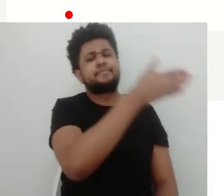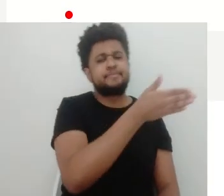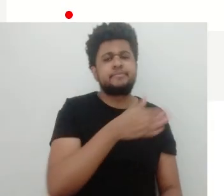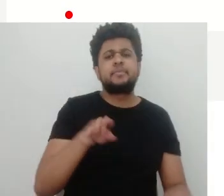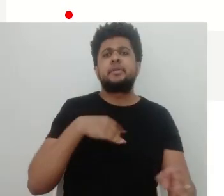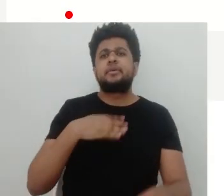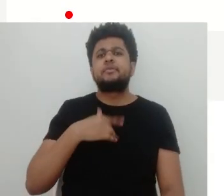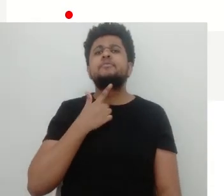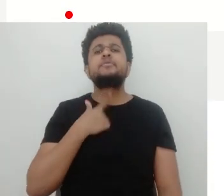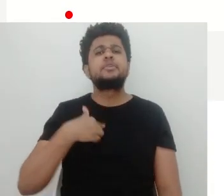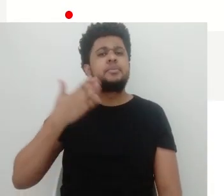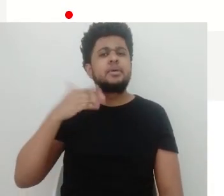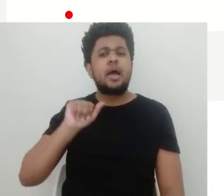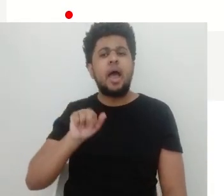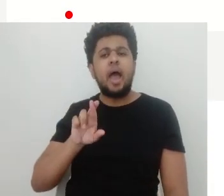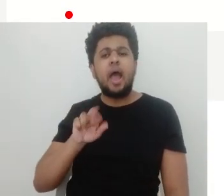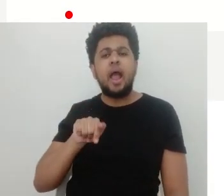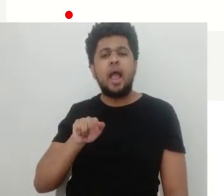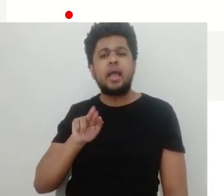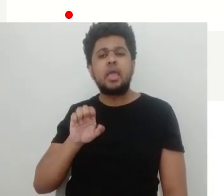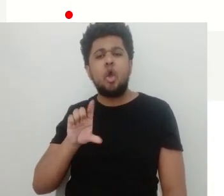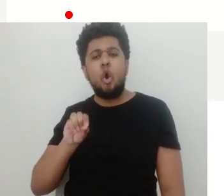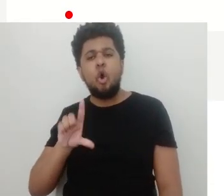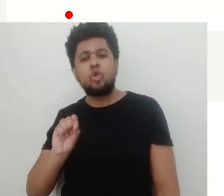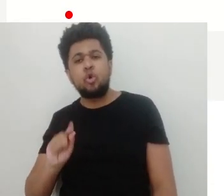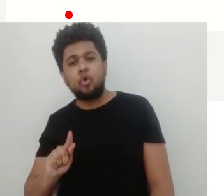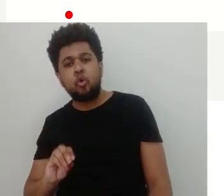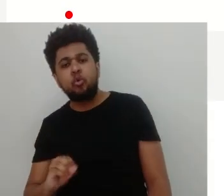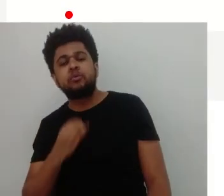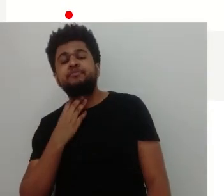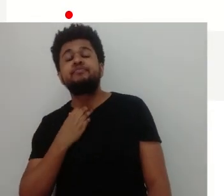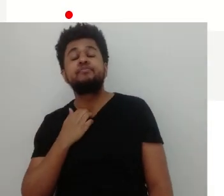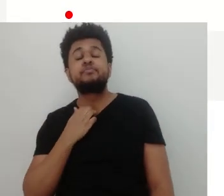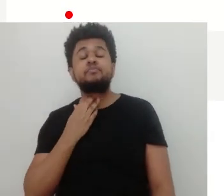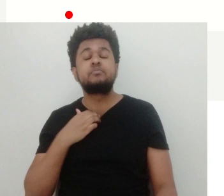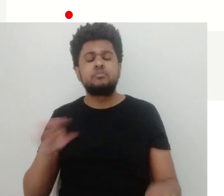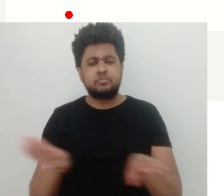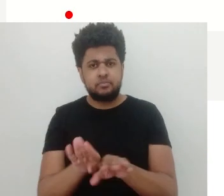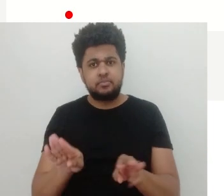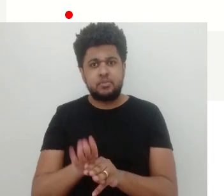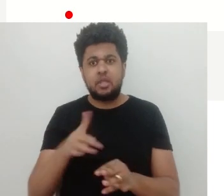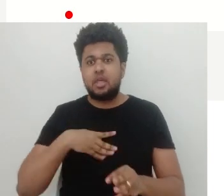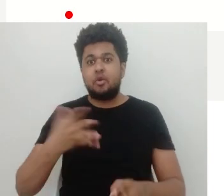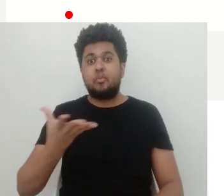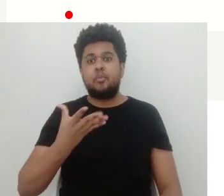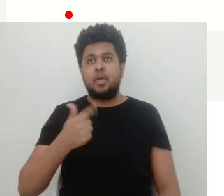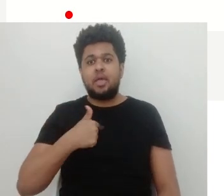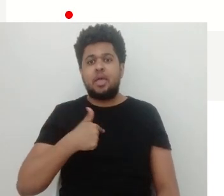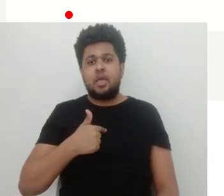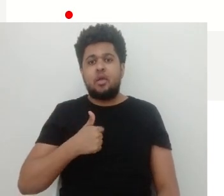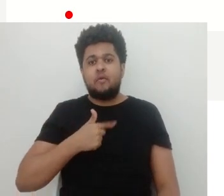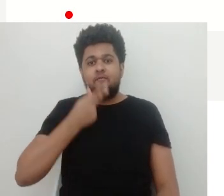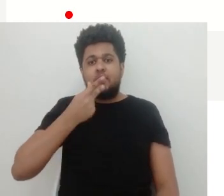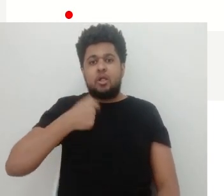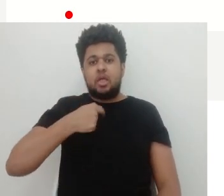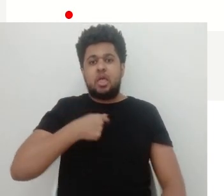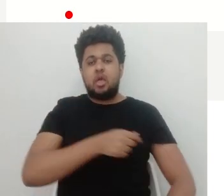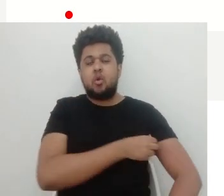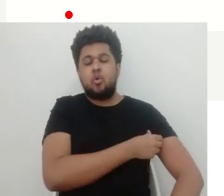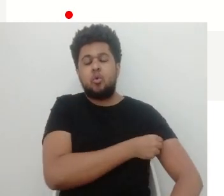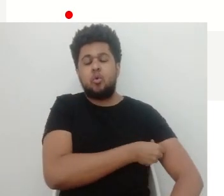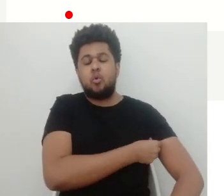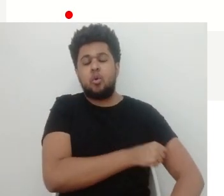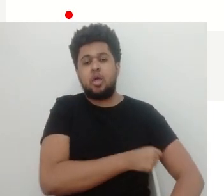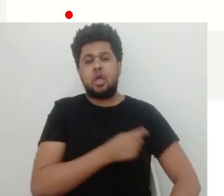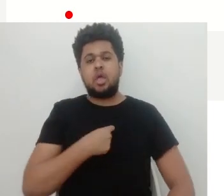um destino misto, para citar o título maravilhoso de um livro tão maravilhoso, dedicado ao Antônio Cândido, a um mestre